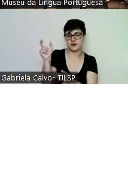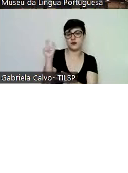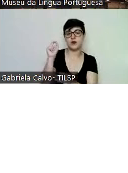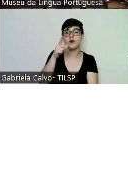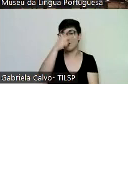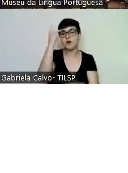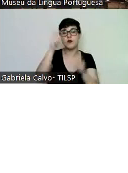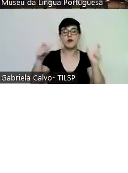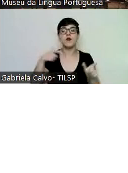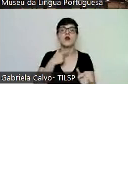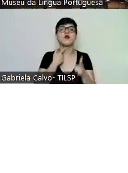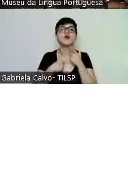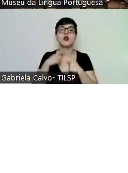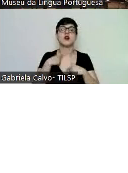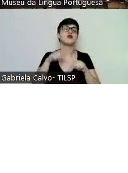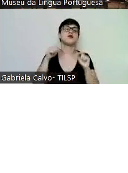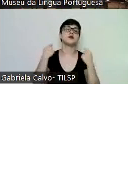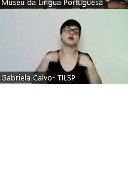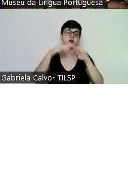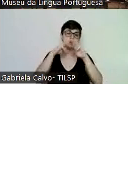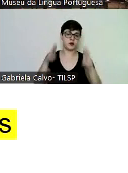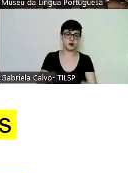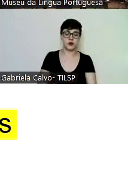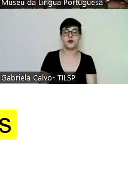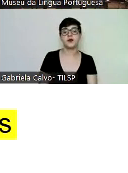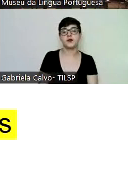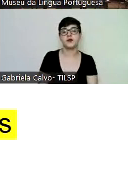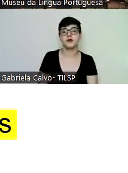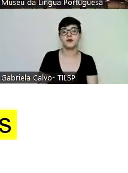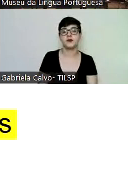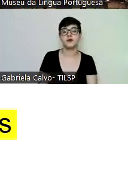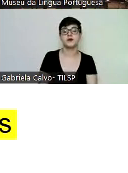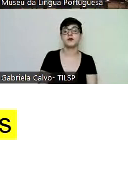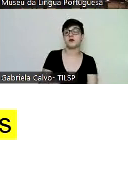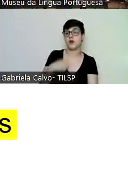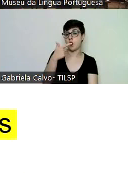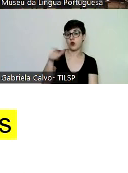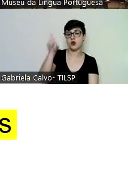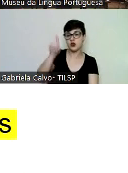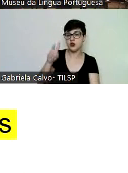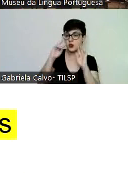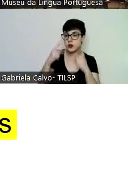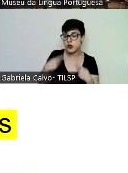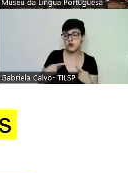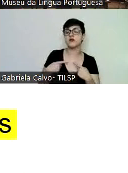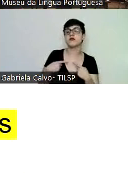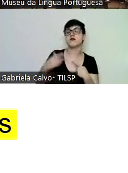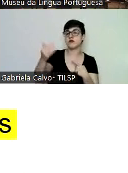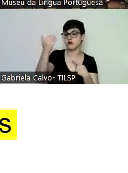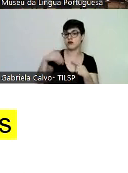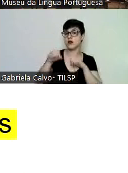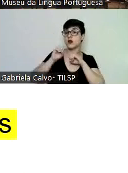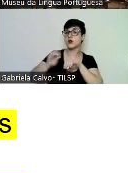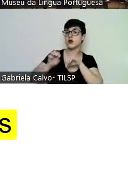da comunidade museológica brasileira a gente pode ir para o próximo Direitos Humanos educação e a educação